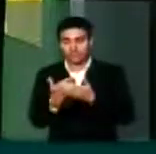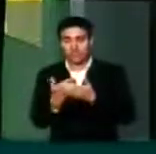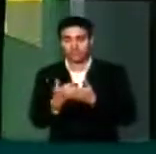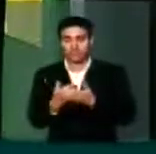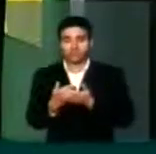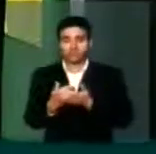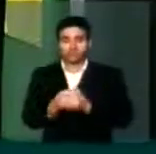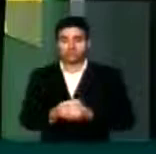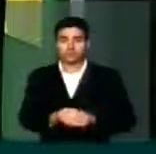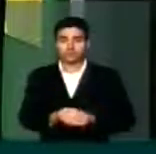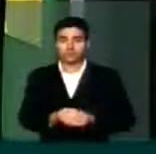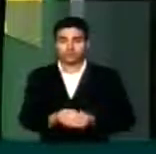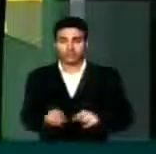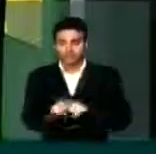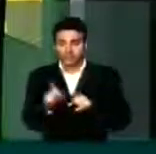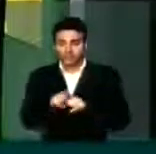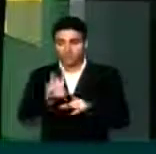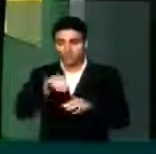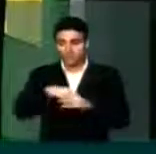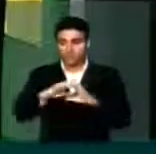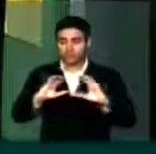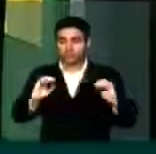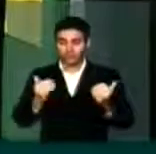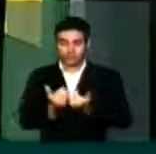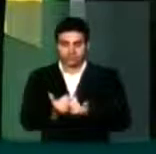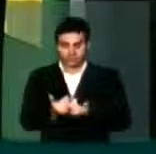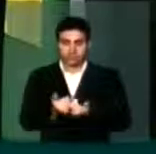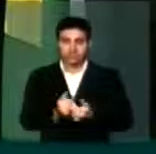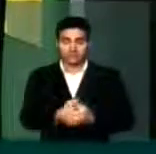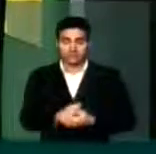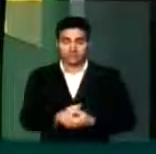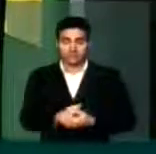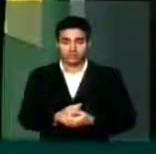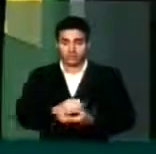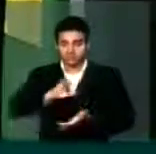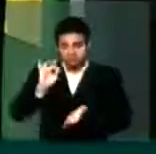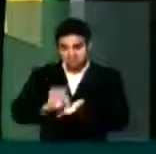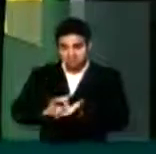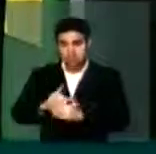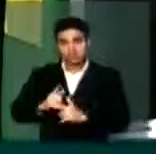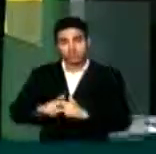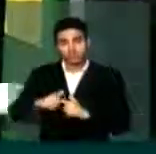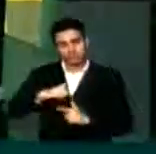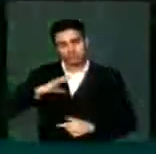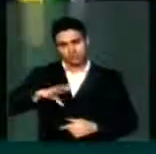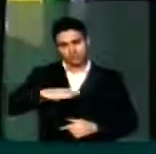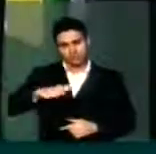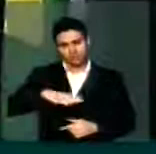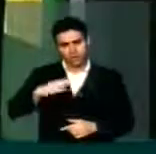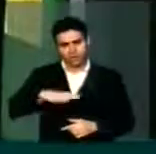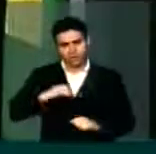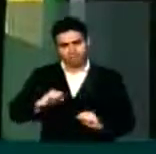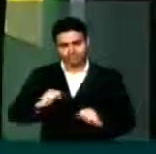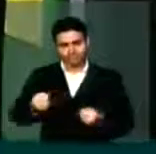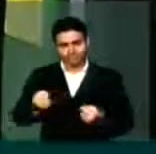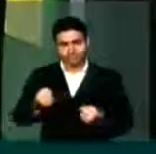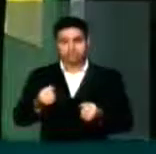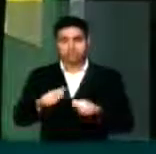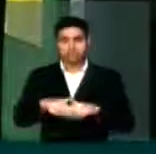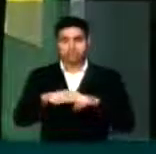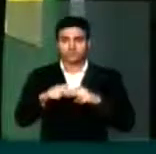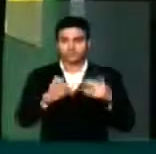em suas comunidades, exatamente pela coragem, pela determinação. Por isso que eu trago